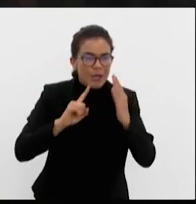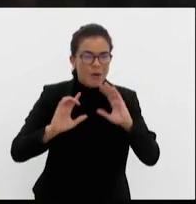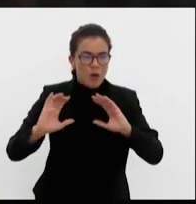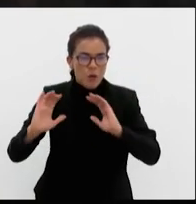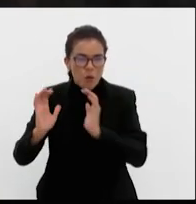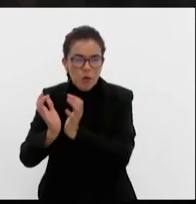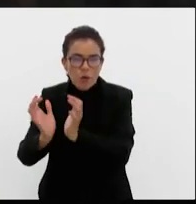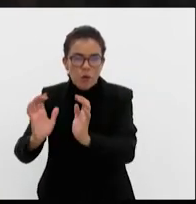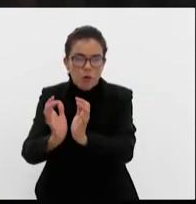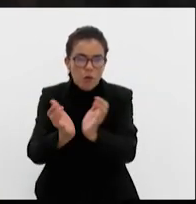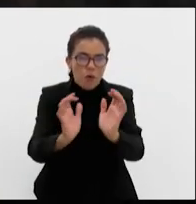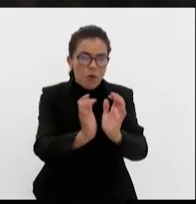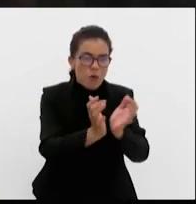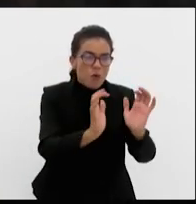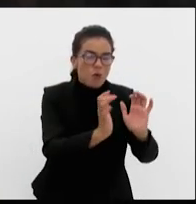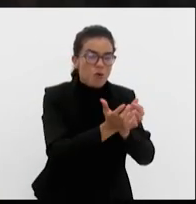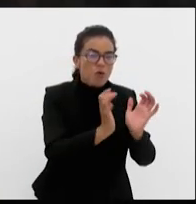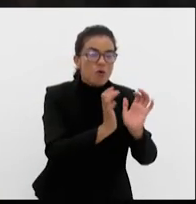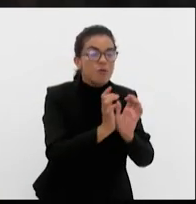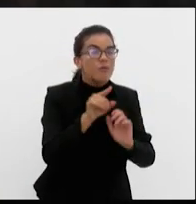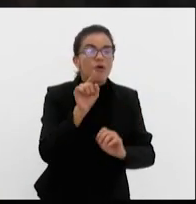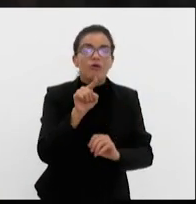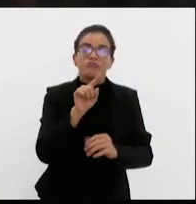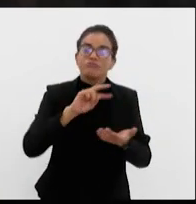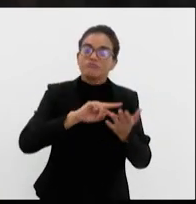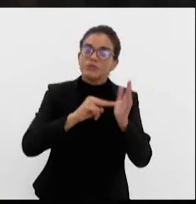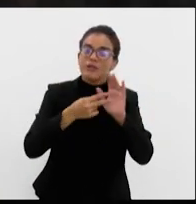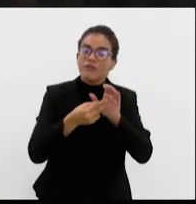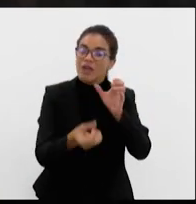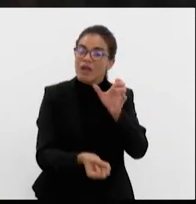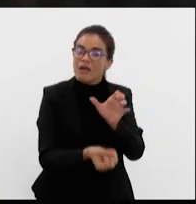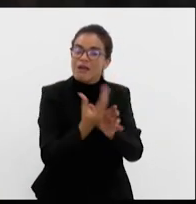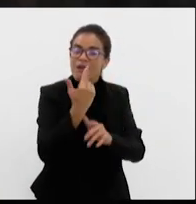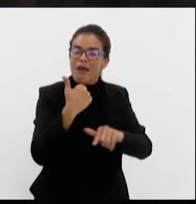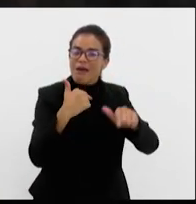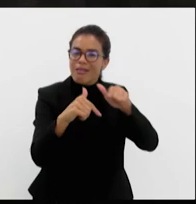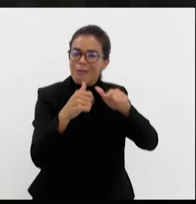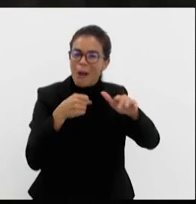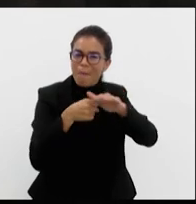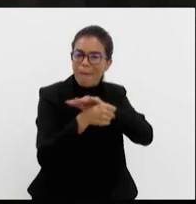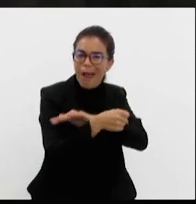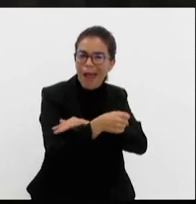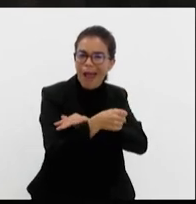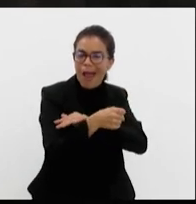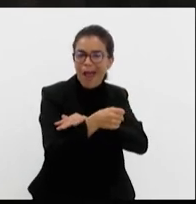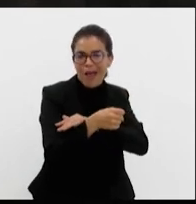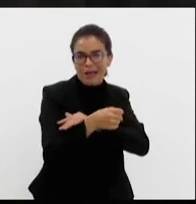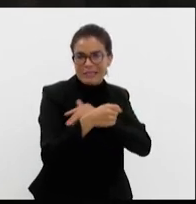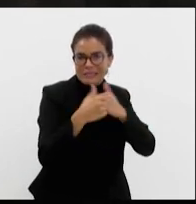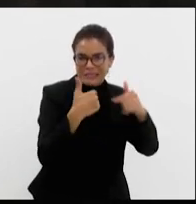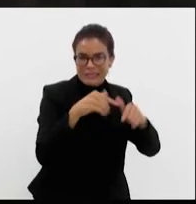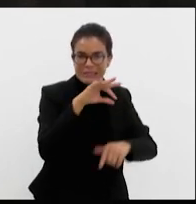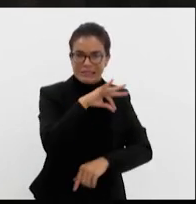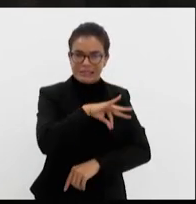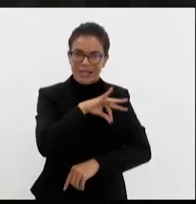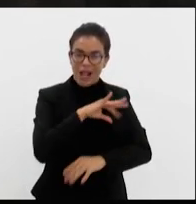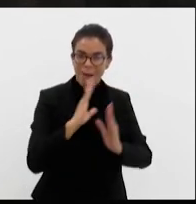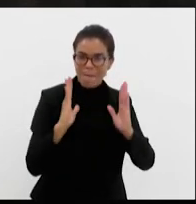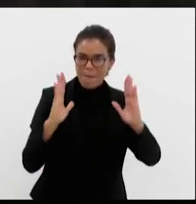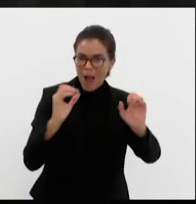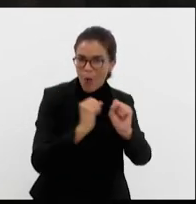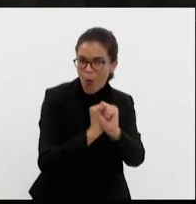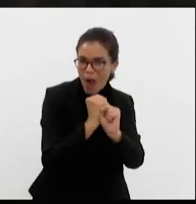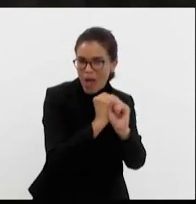grupos são geradoras de emprego e renda o ano inteiro. Porque ninguém faz